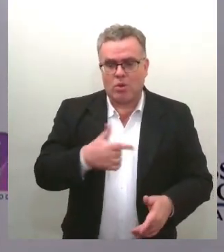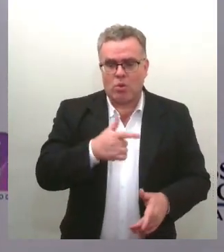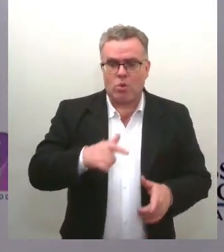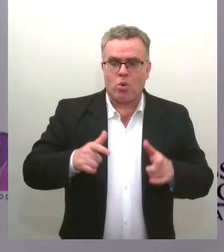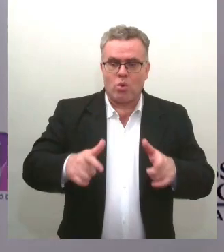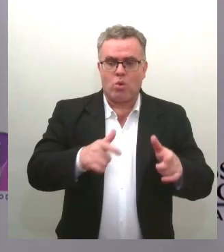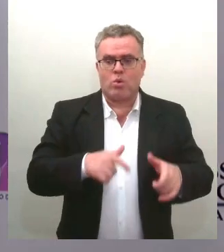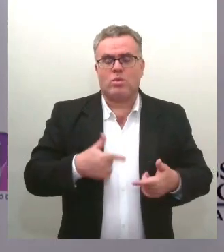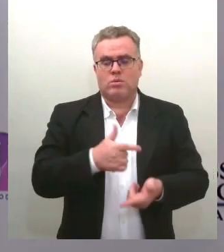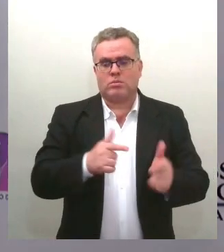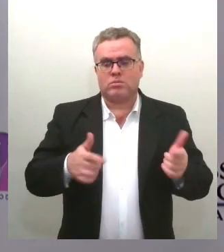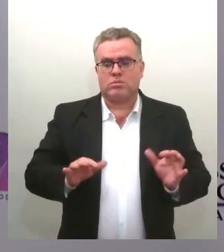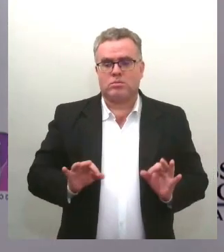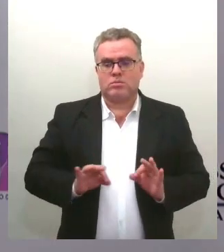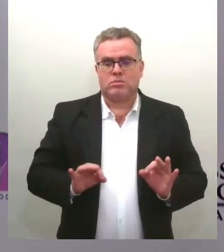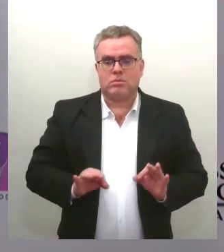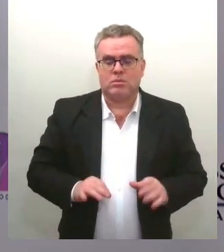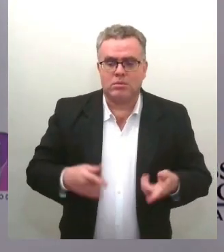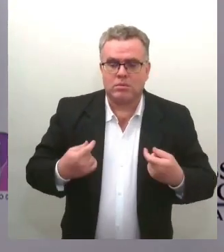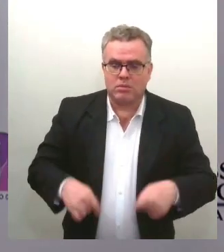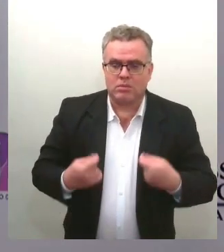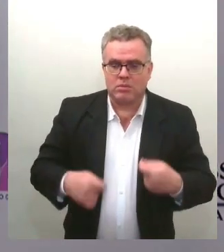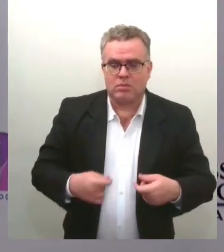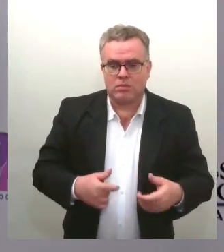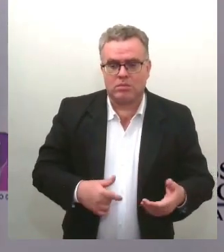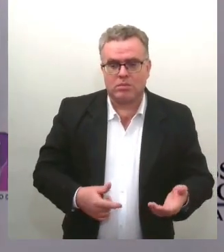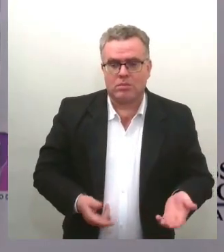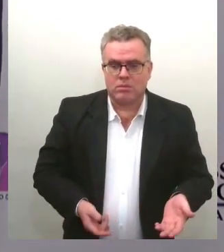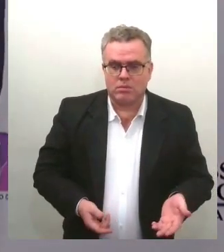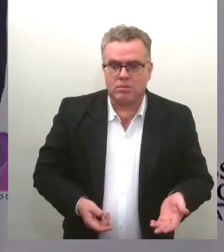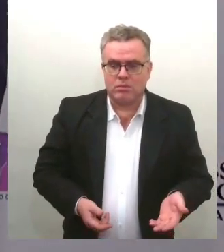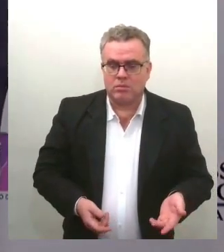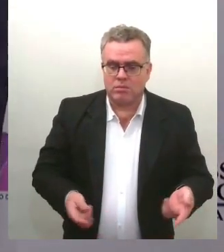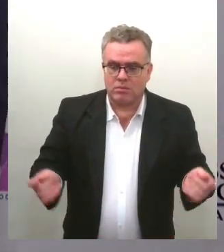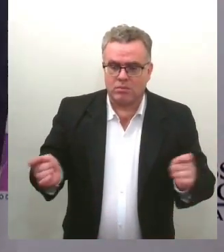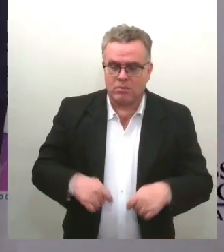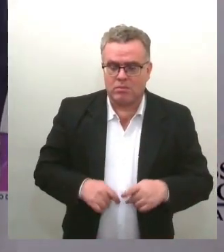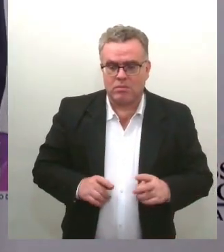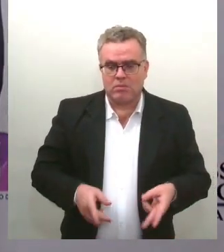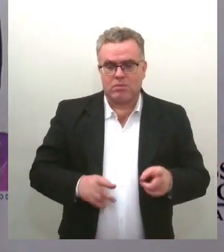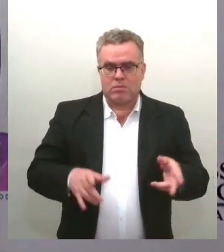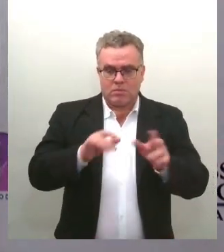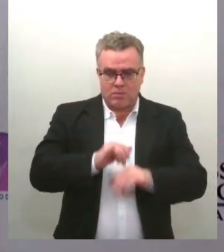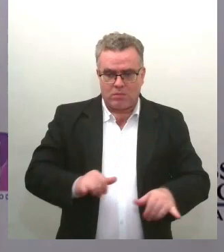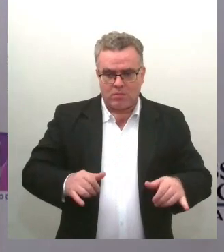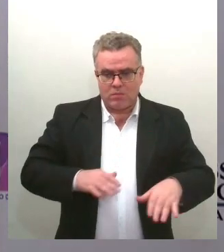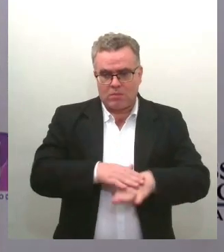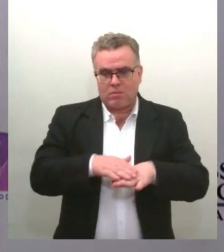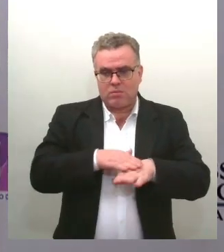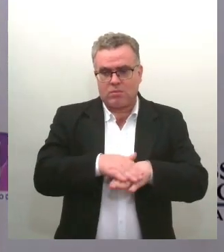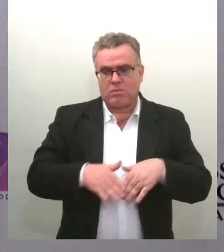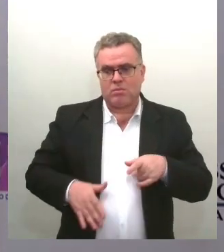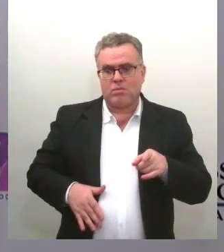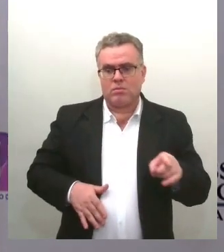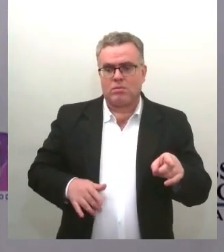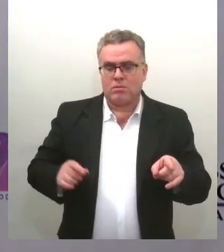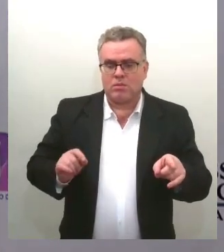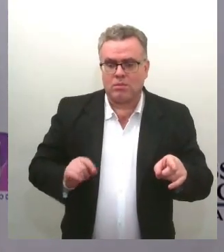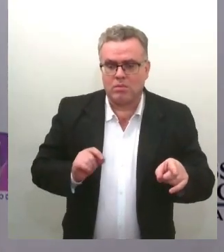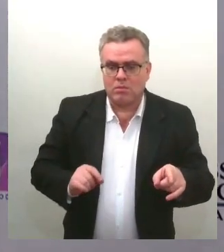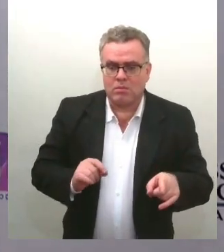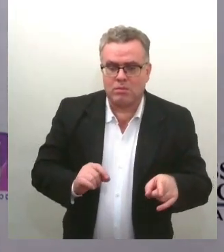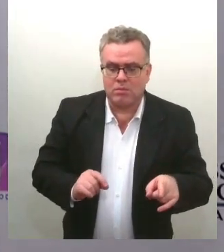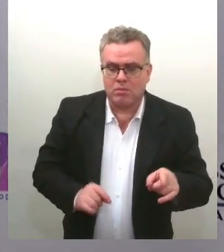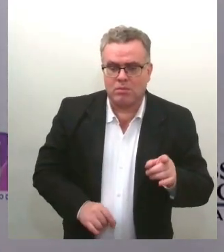Aracaju, que estão nessa condição. Então, a gente também vai dialogar, né, também com a gestão lá do IFES, para saber a melhor forma